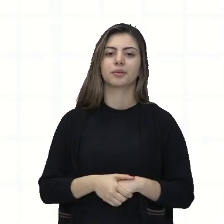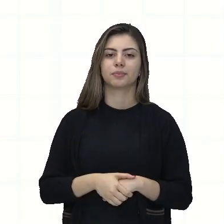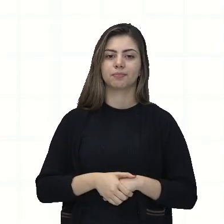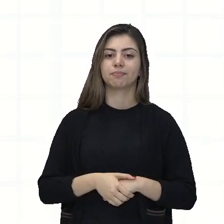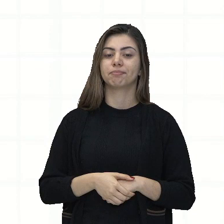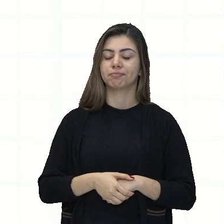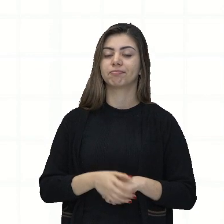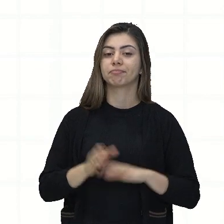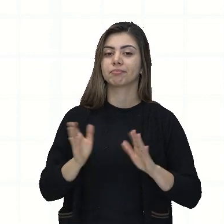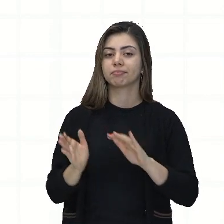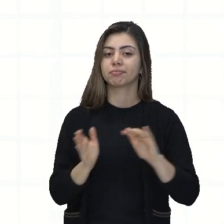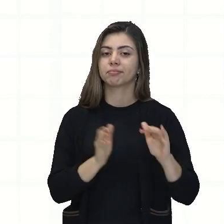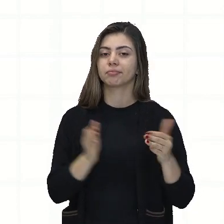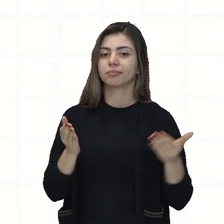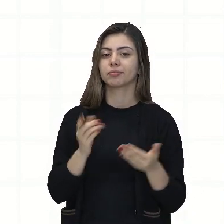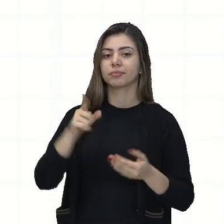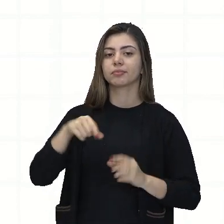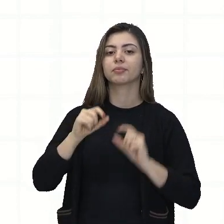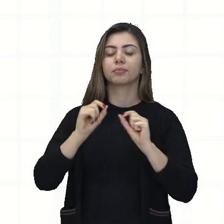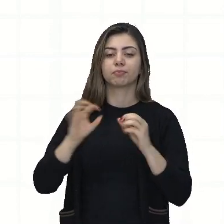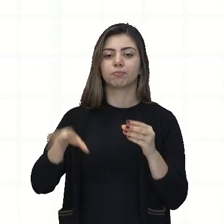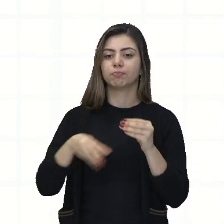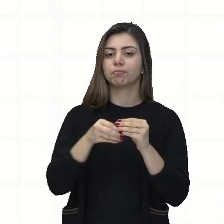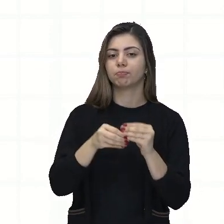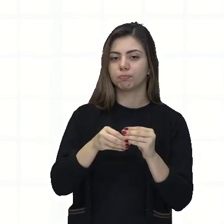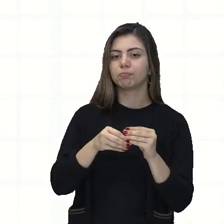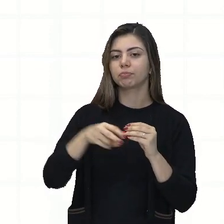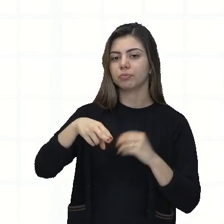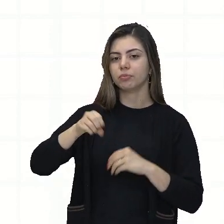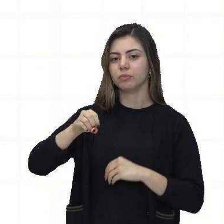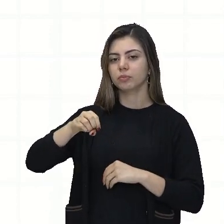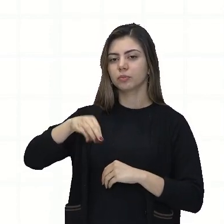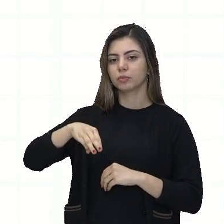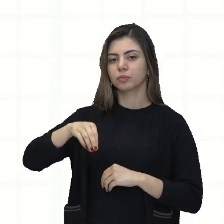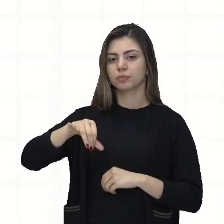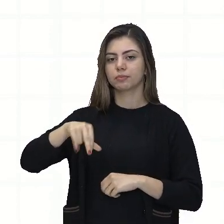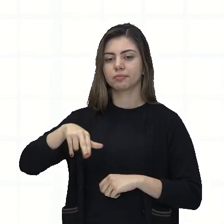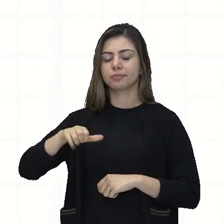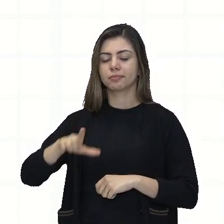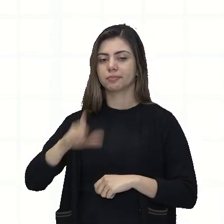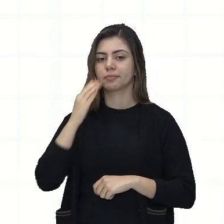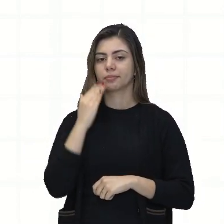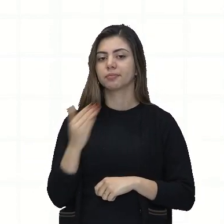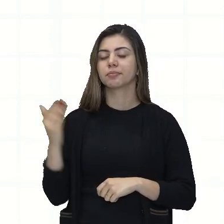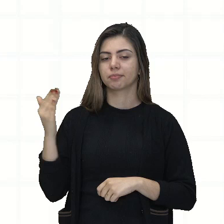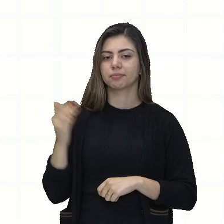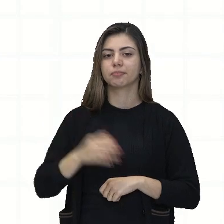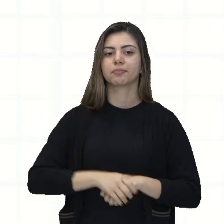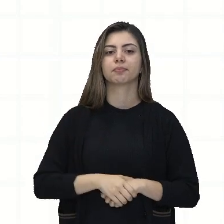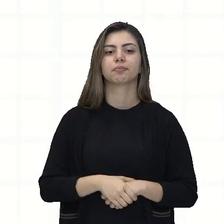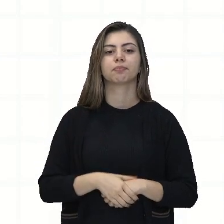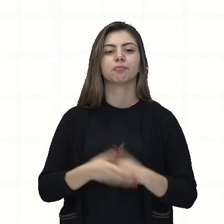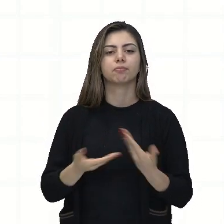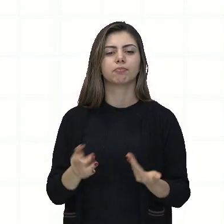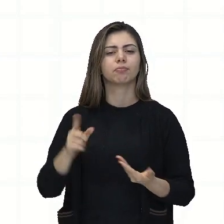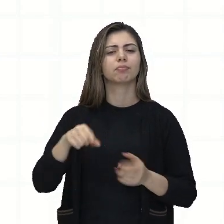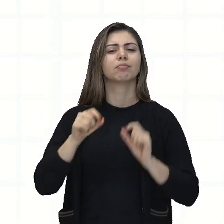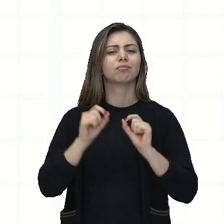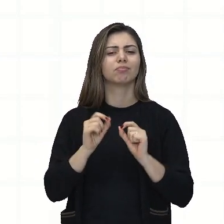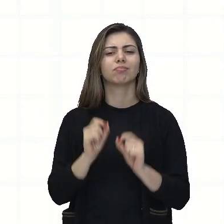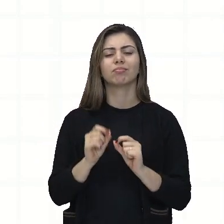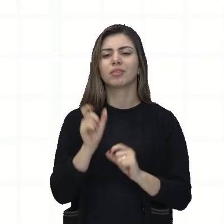Vimos complemento verbal, objetos diretos e objetos indiretos. Agora a gente fala sobre o complemento nominal, que é um termo